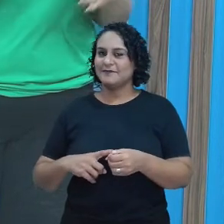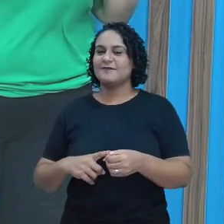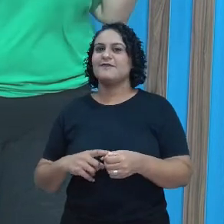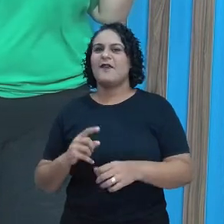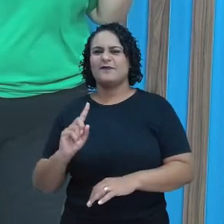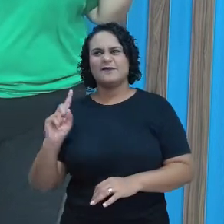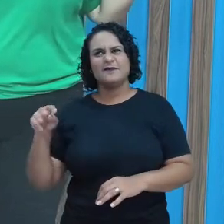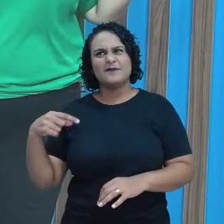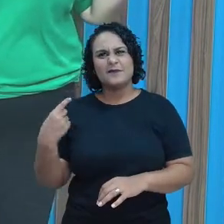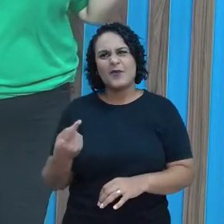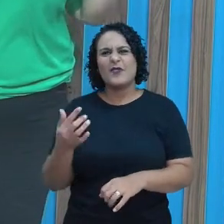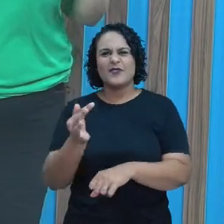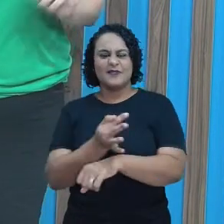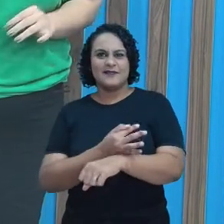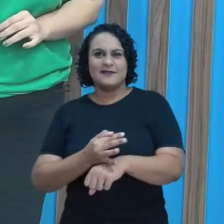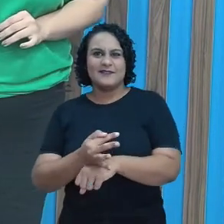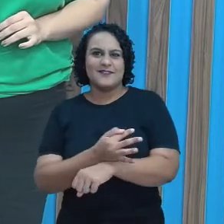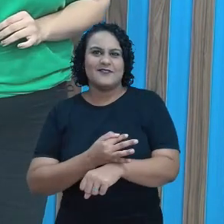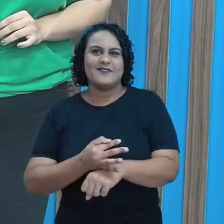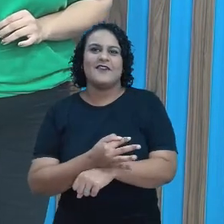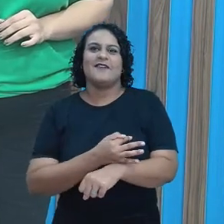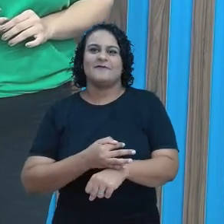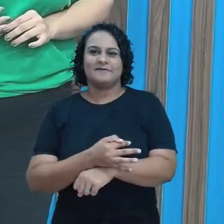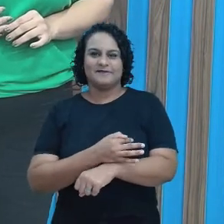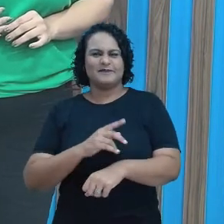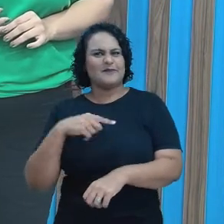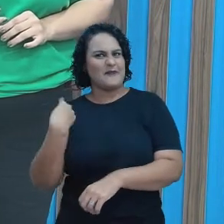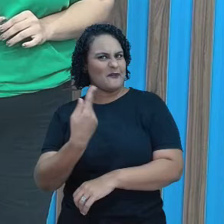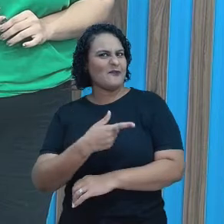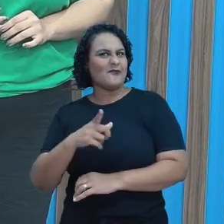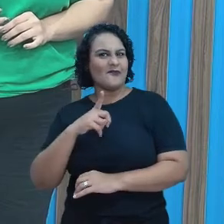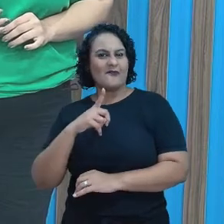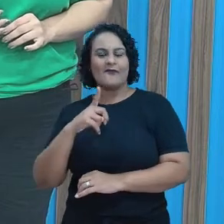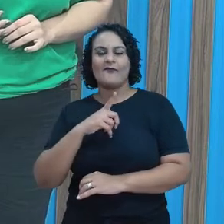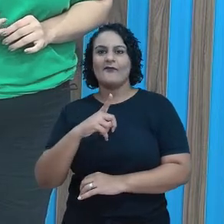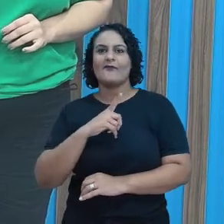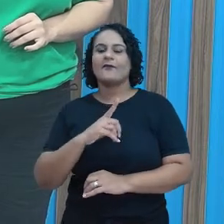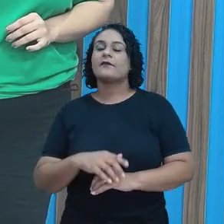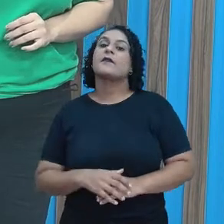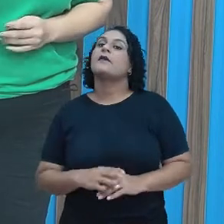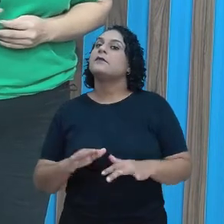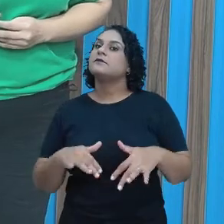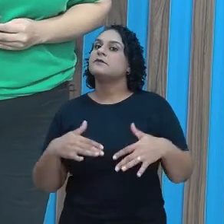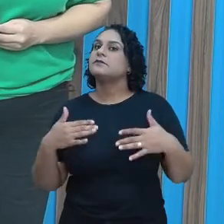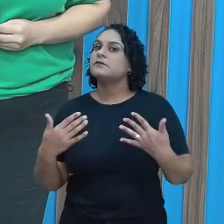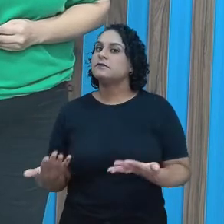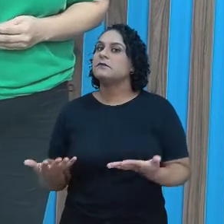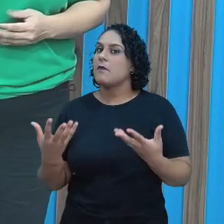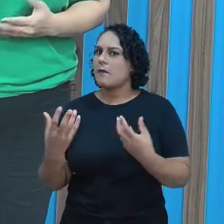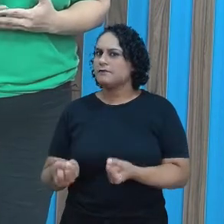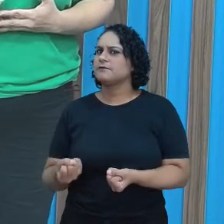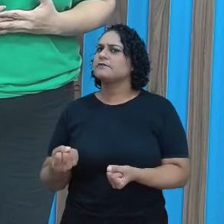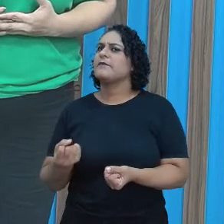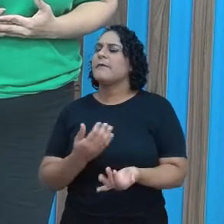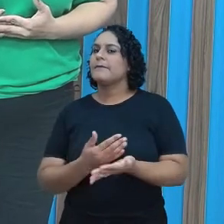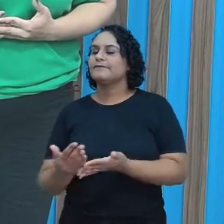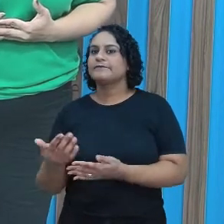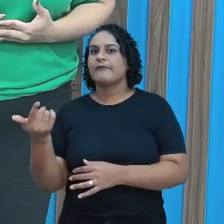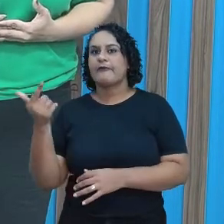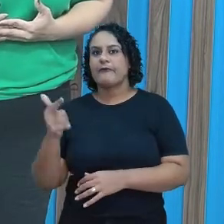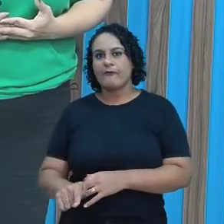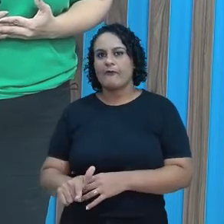Depois dessas fériasinhas que todos tivemos, né? Então, vamos começar de novo mais uma aula